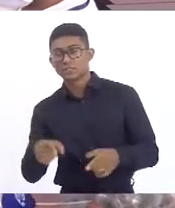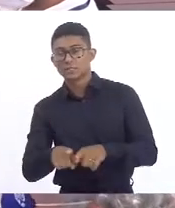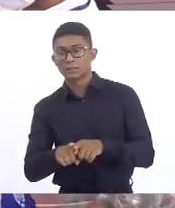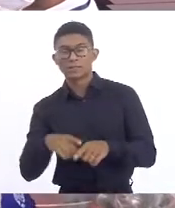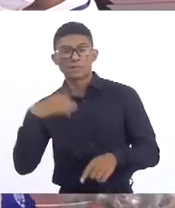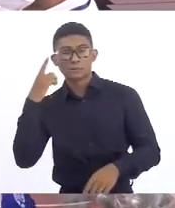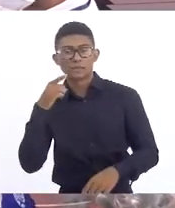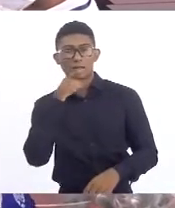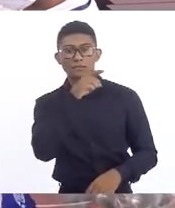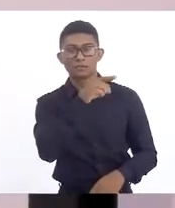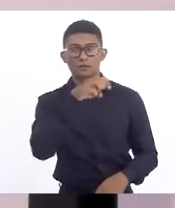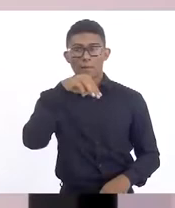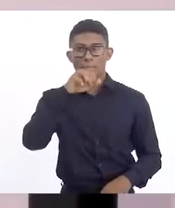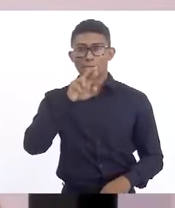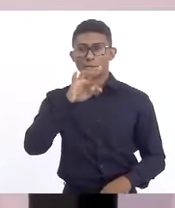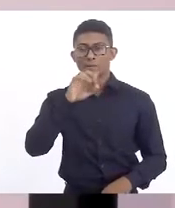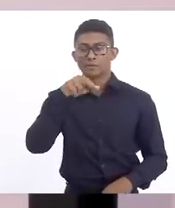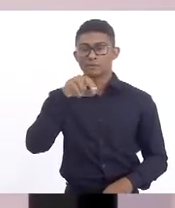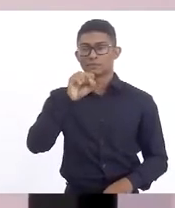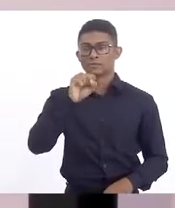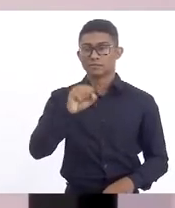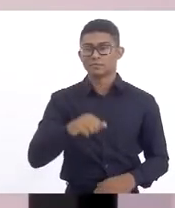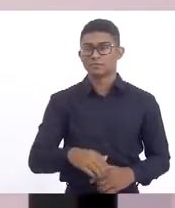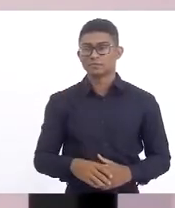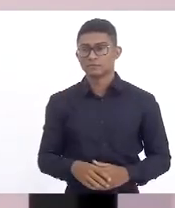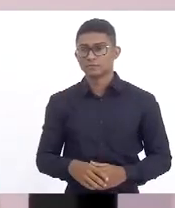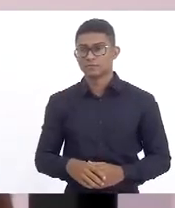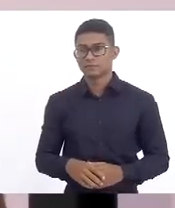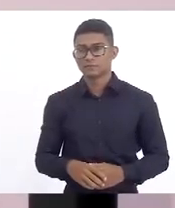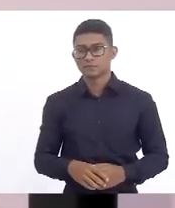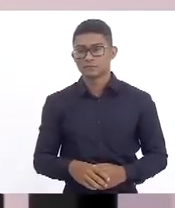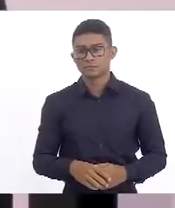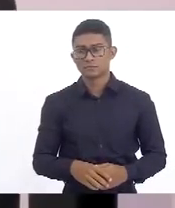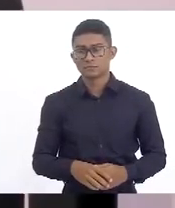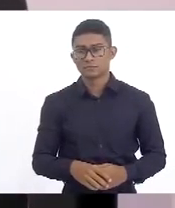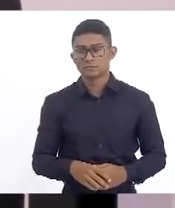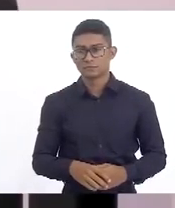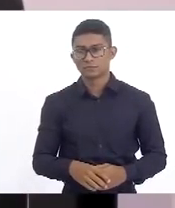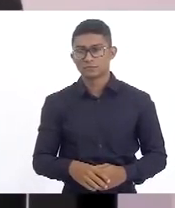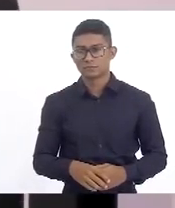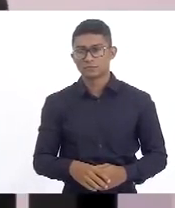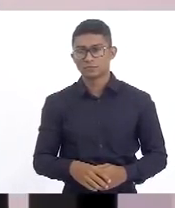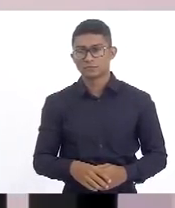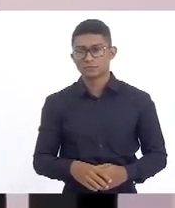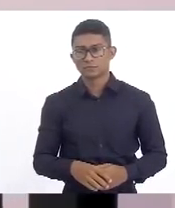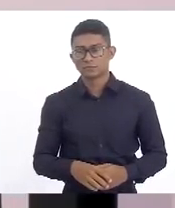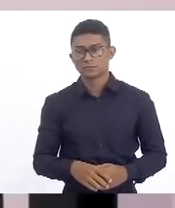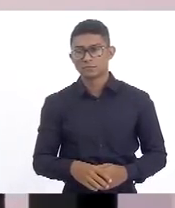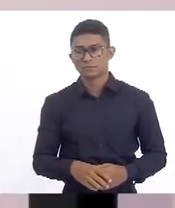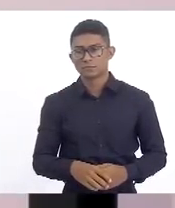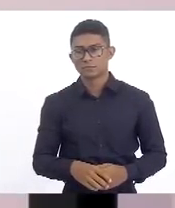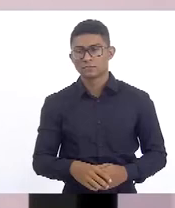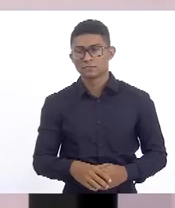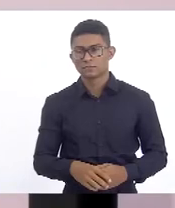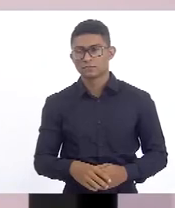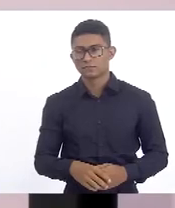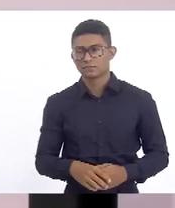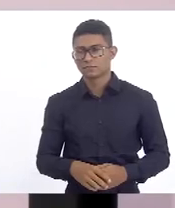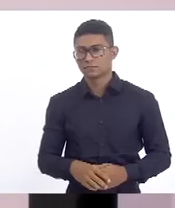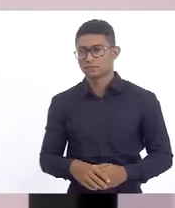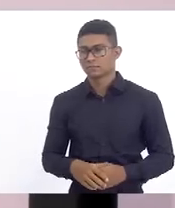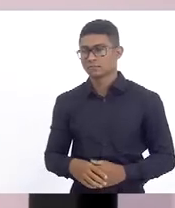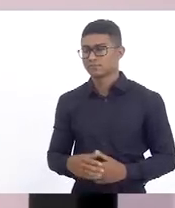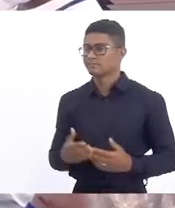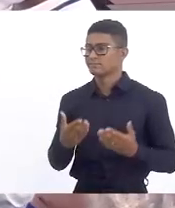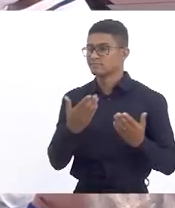Martins, cidadão da Baixada Fluminense. Luiz Paulo Correia da Rocha. Correia da Rocha. Luiz Paulo amigo, Correia. O Conde já tocou para subir. Eu